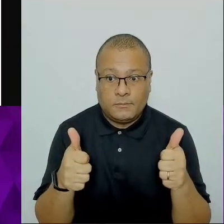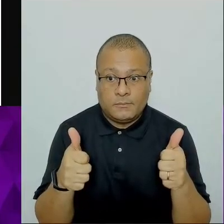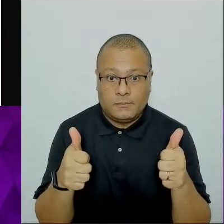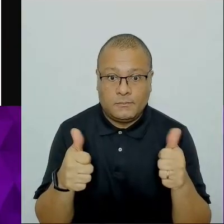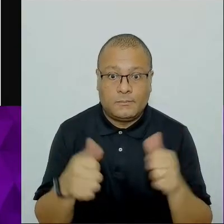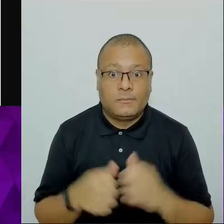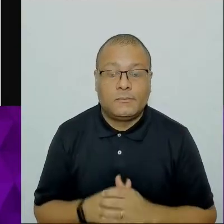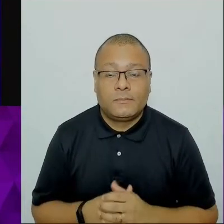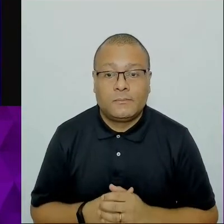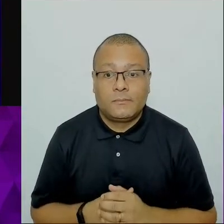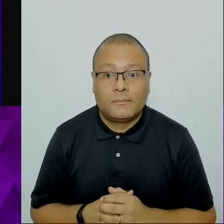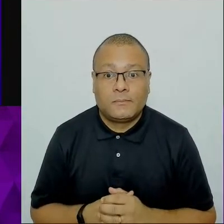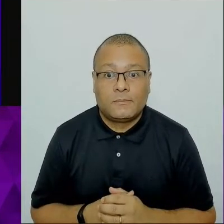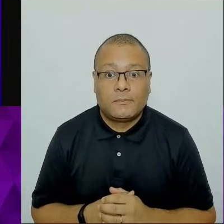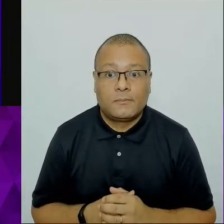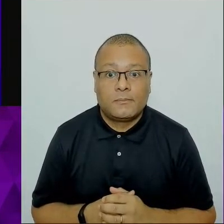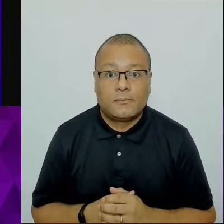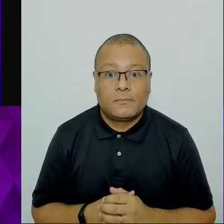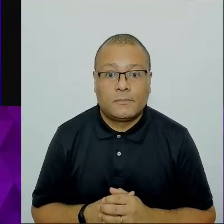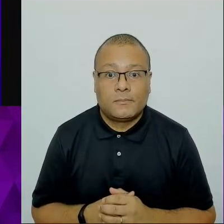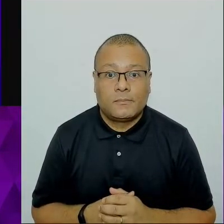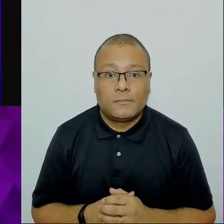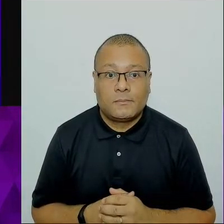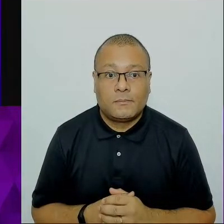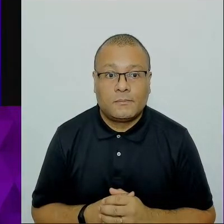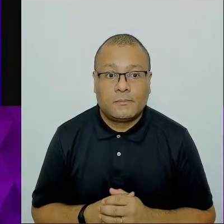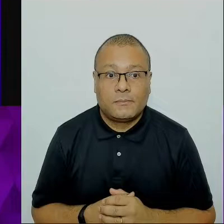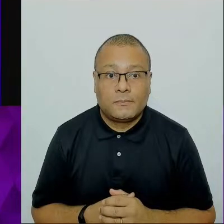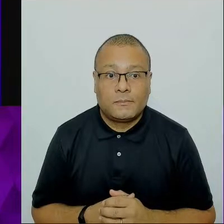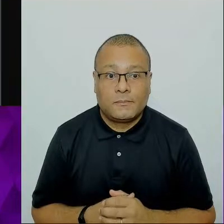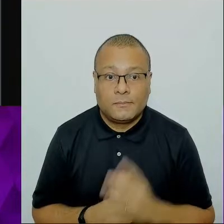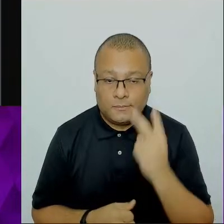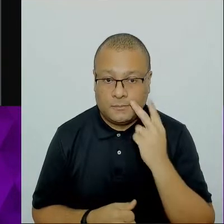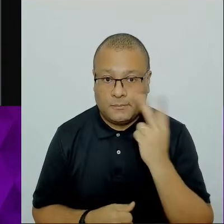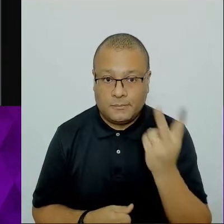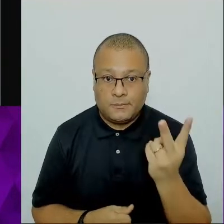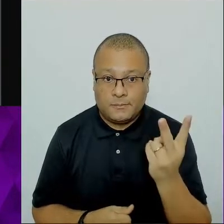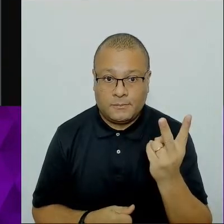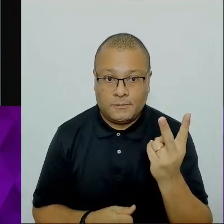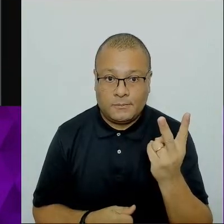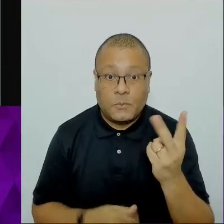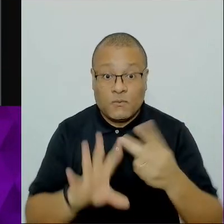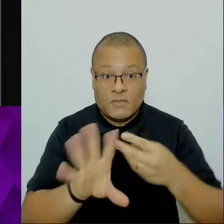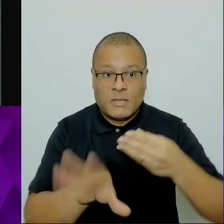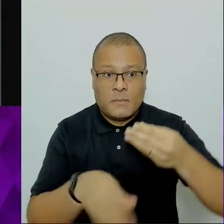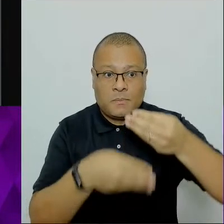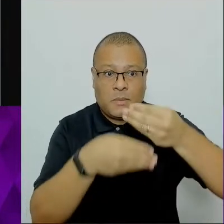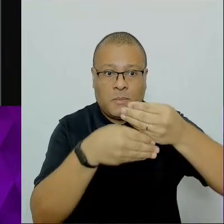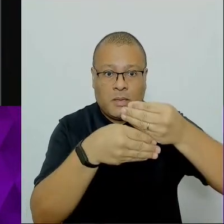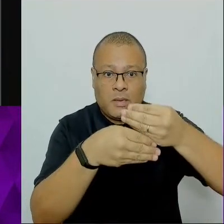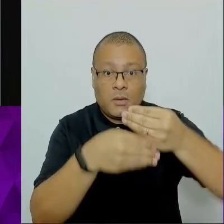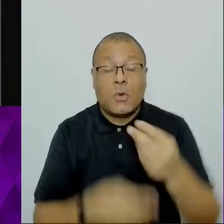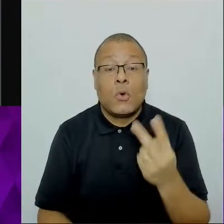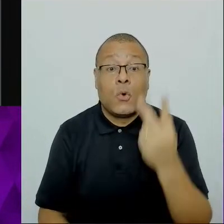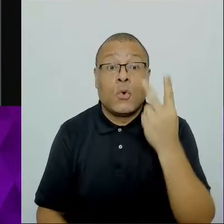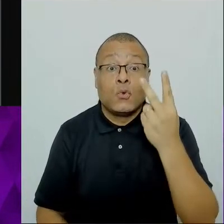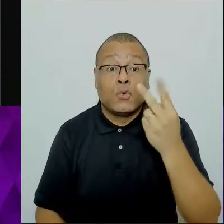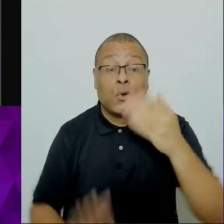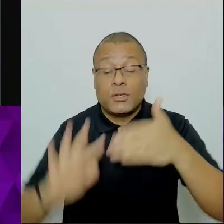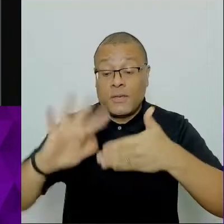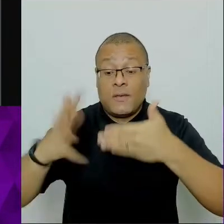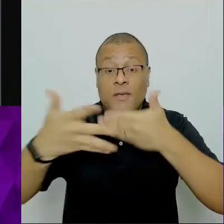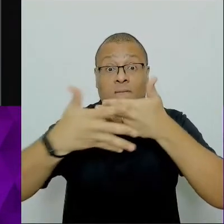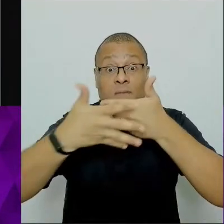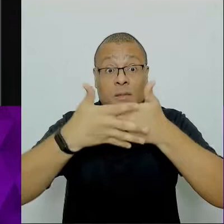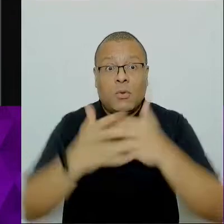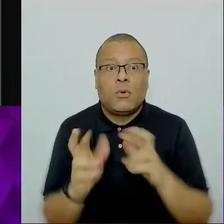Sim. Legal, beleza. Bom, gente, aqui eu fiz a implementação com 2 frameworks diferentes, tá? Até